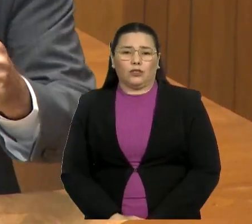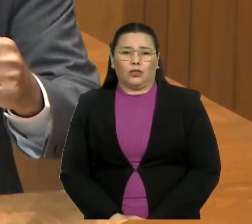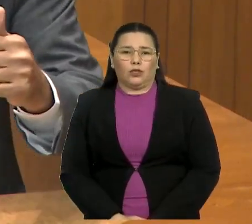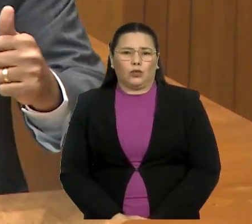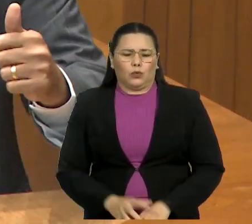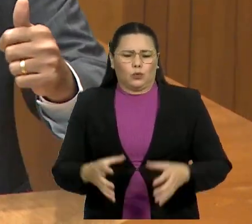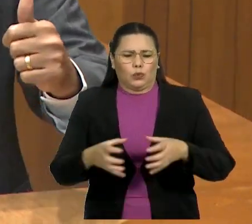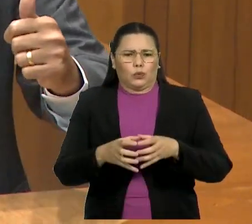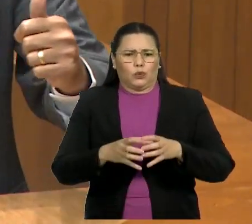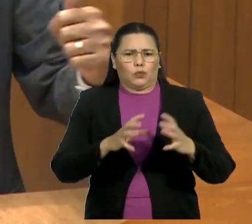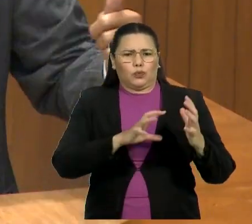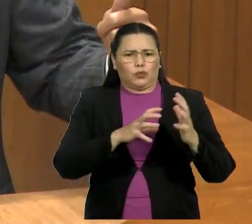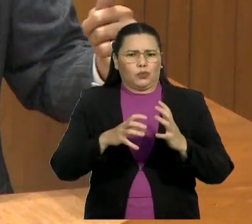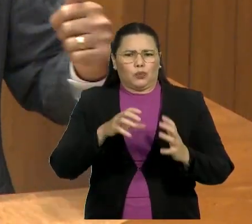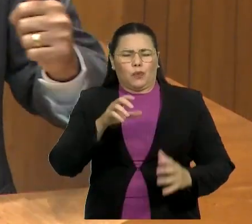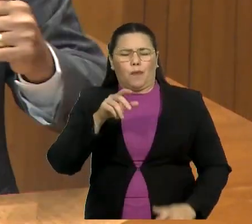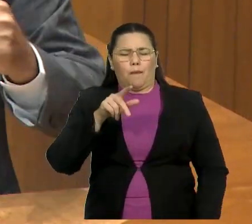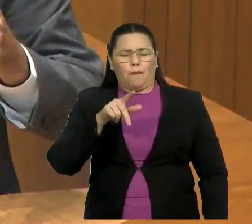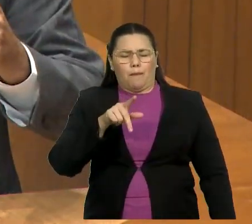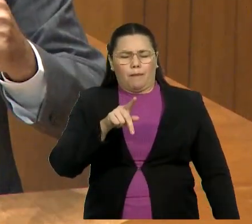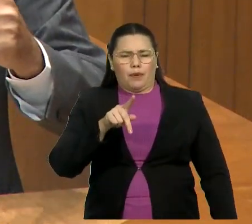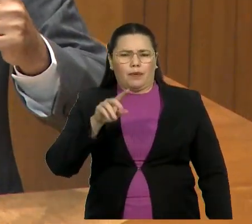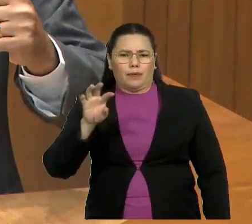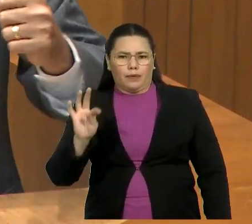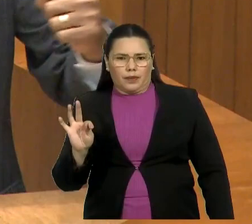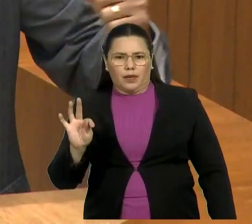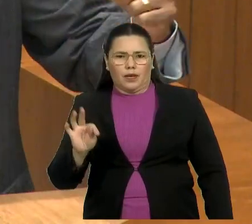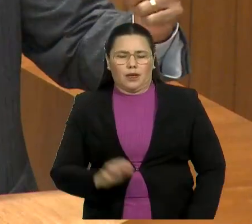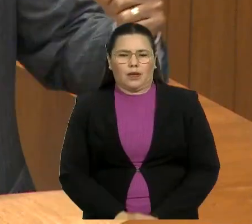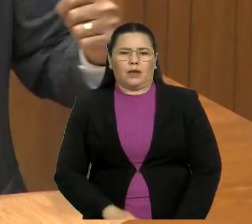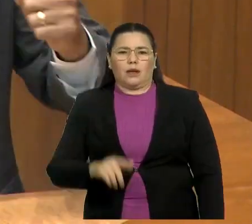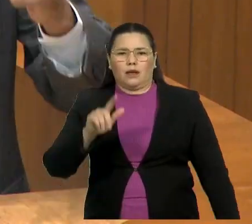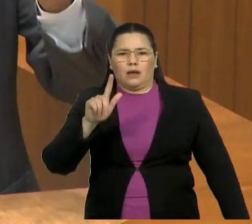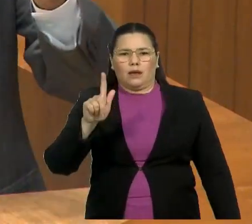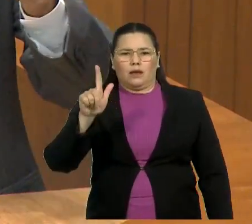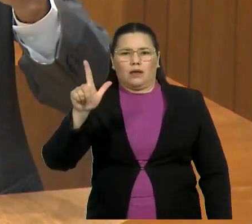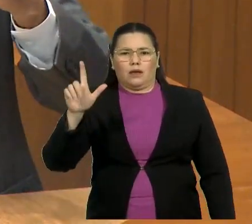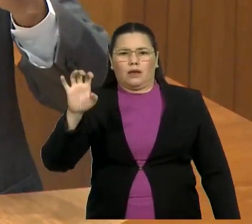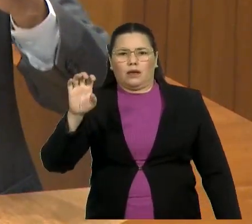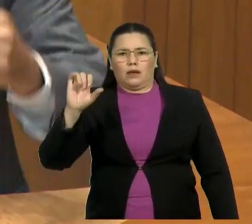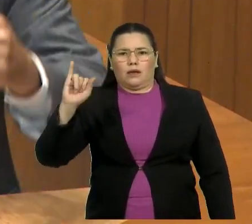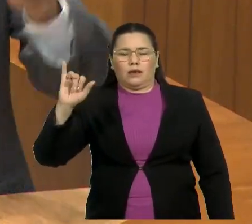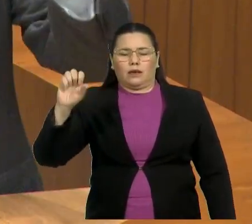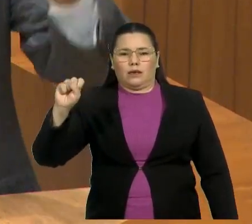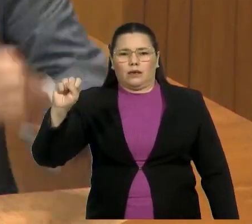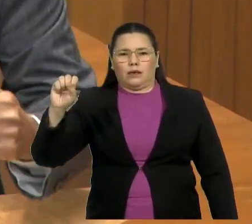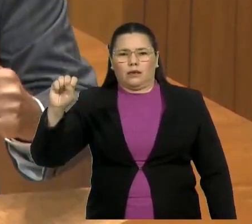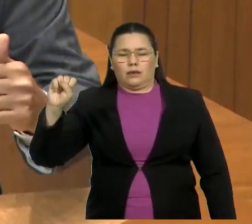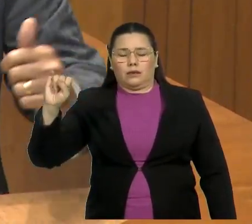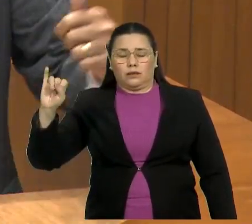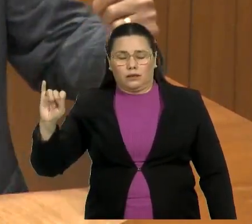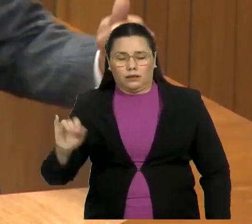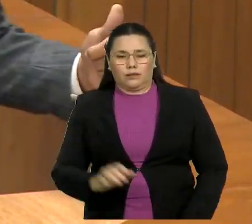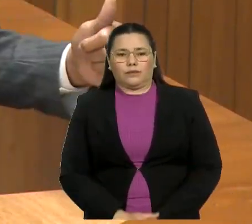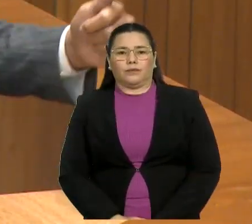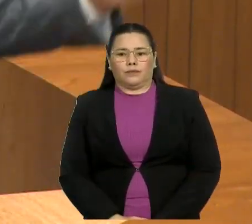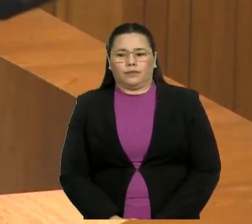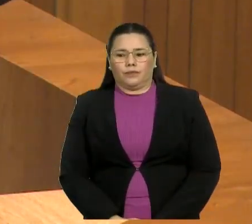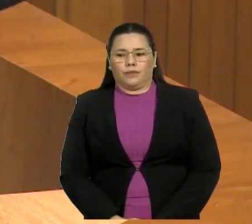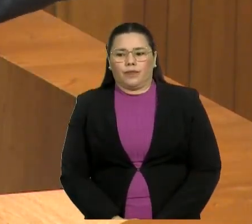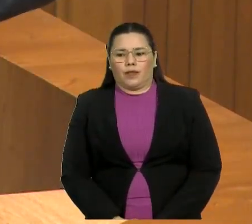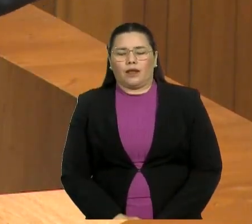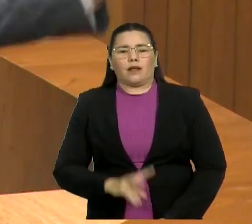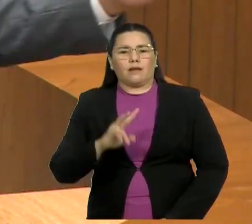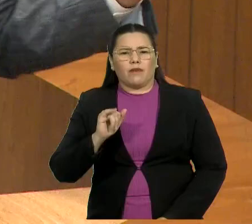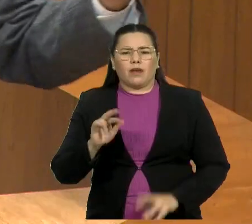do nosso país, assim como dialogará com a militância, discutirá a conjuntura política